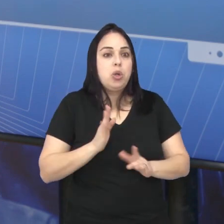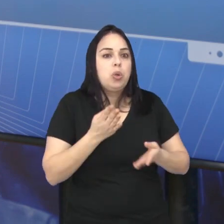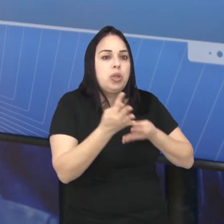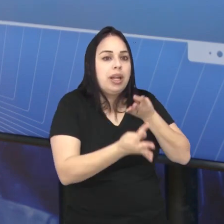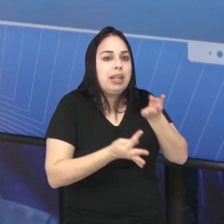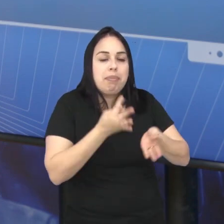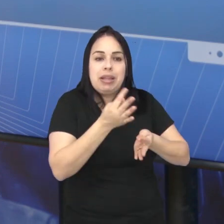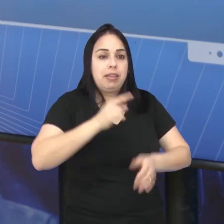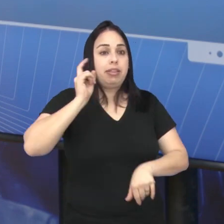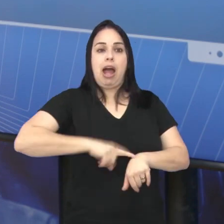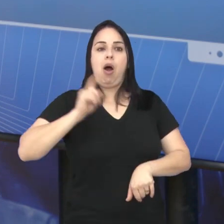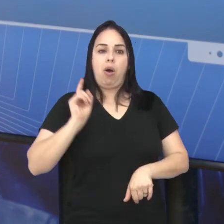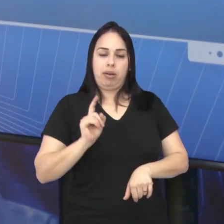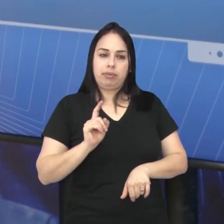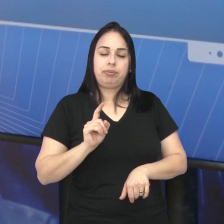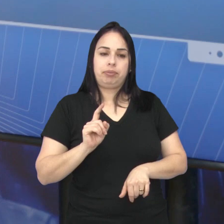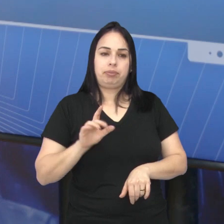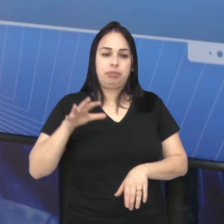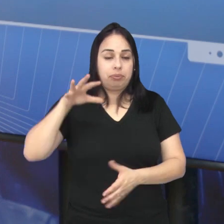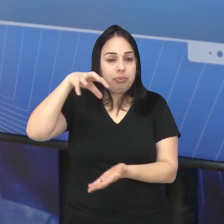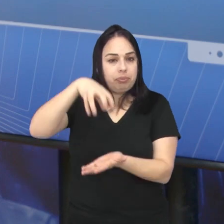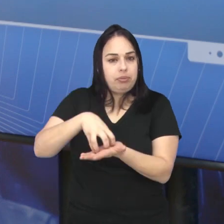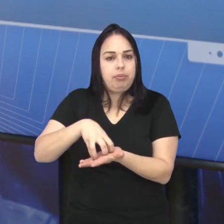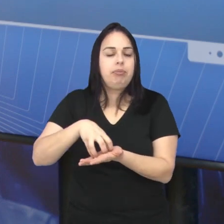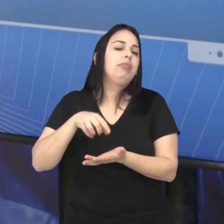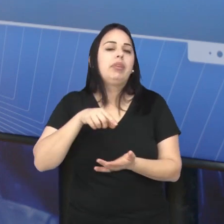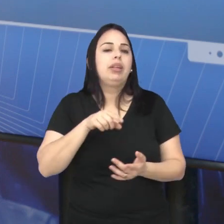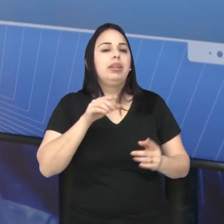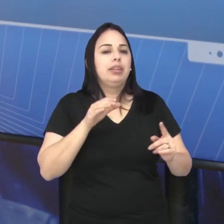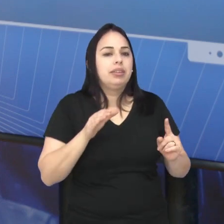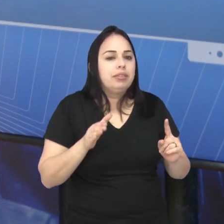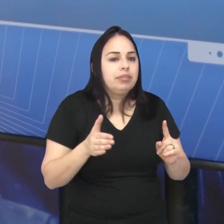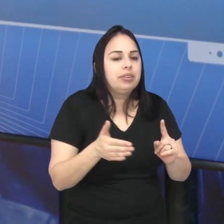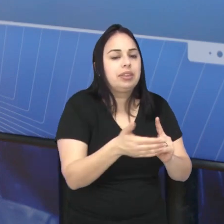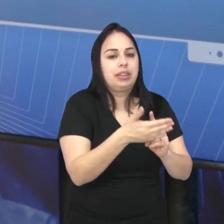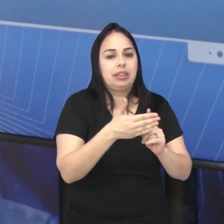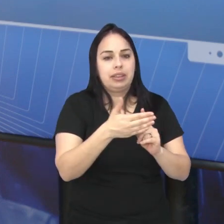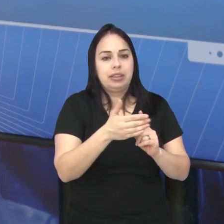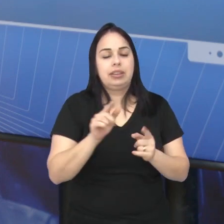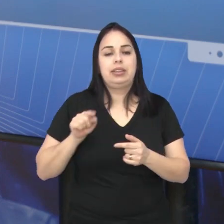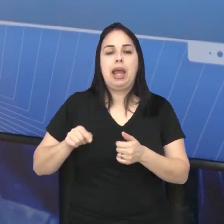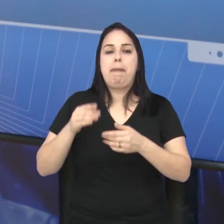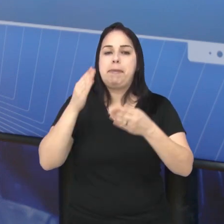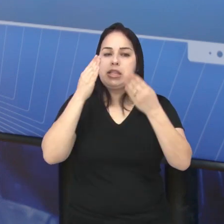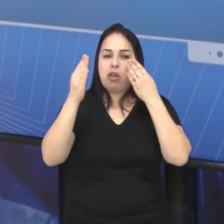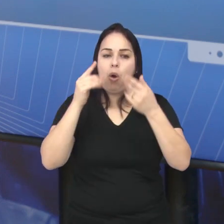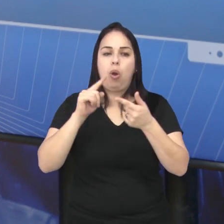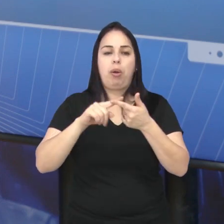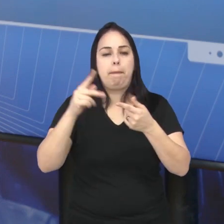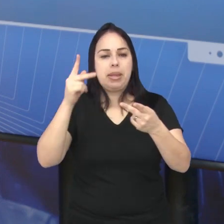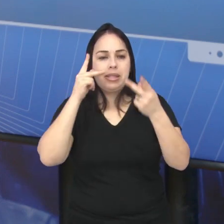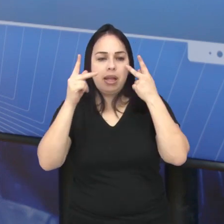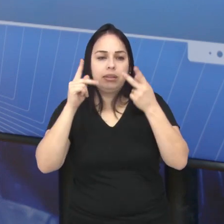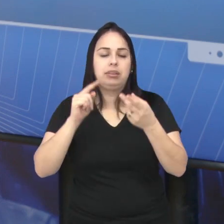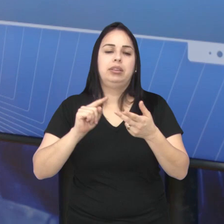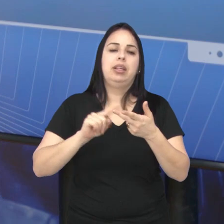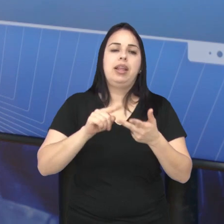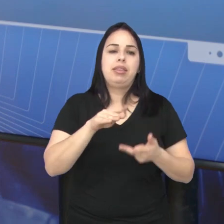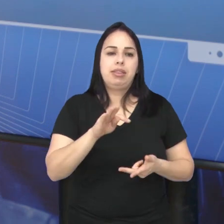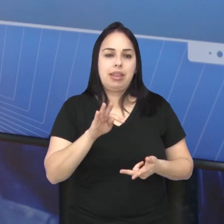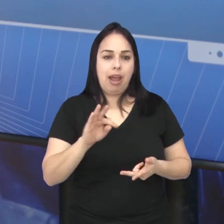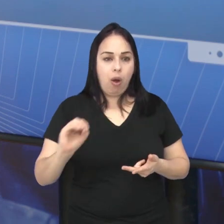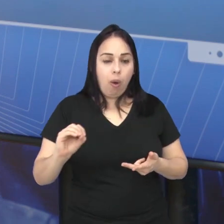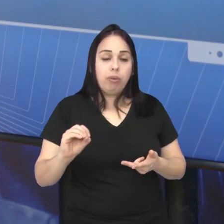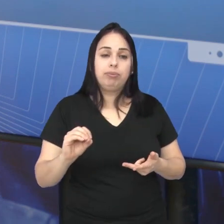o tratamento inicia lá mesmo no CAPS-AD, né? Lá a gente conta com uma equipe de psiquiatra, psicólogos,